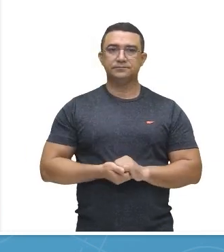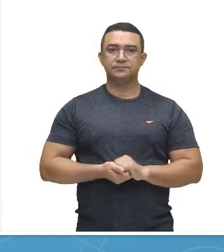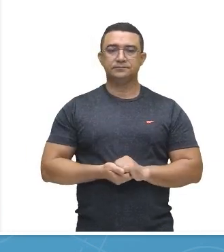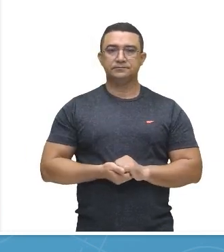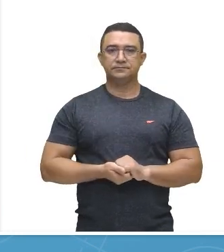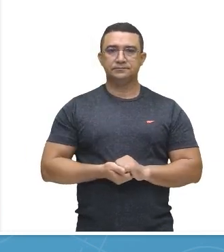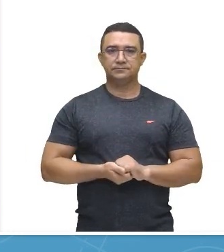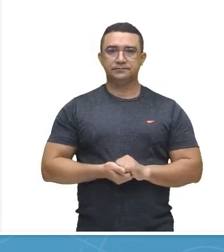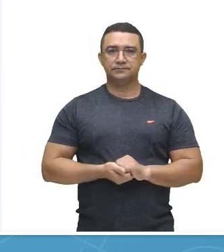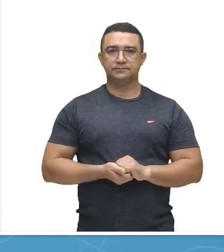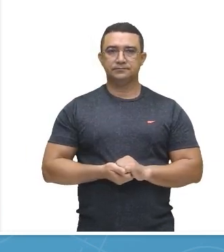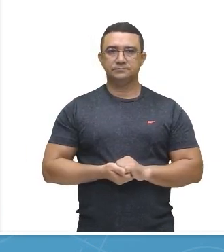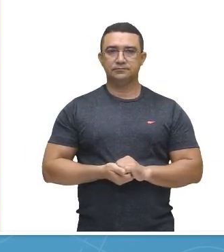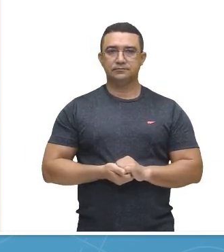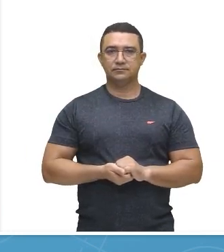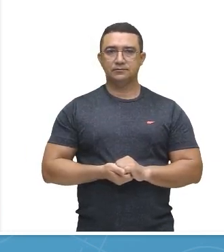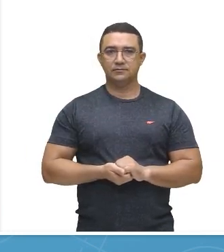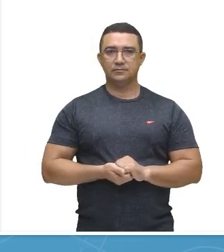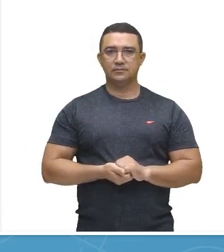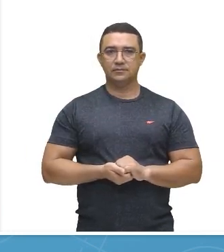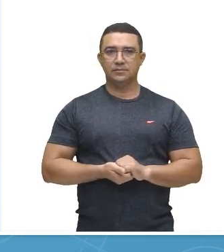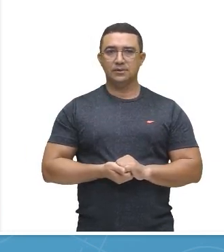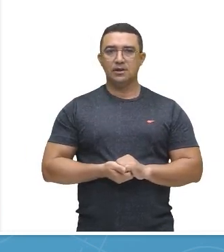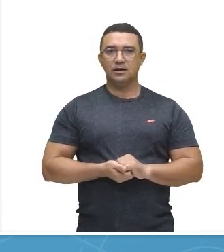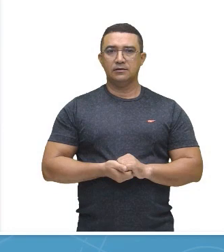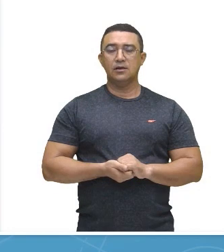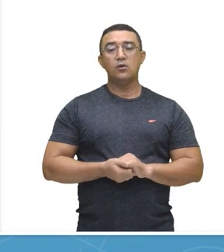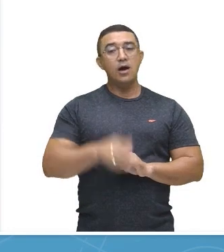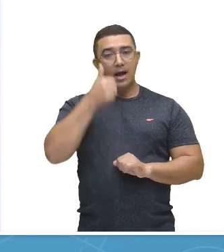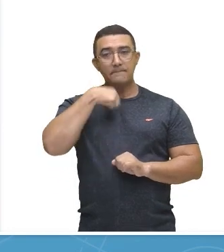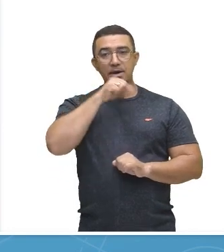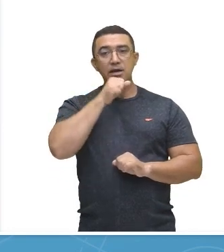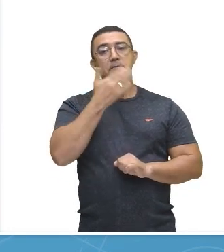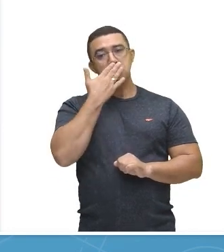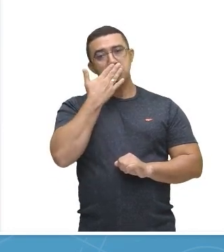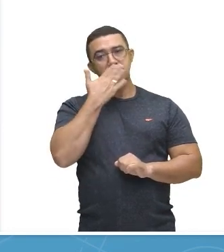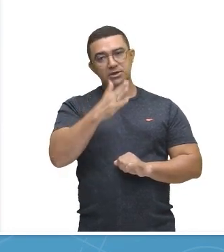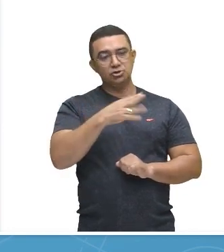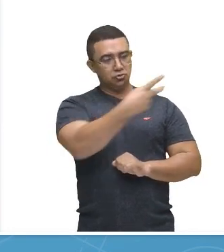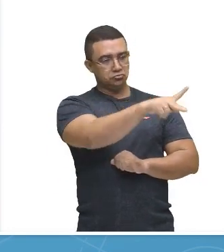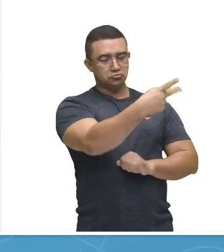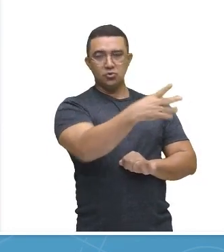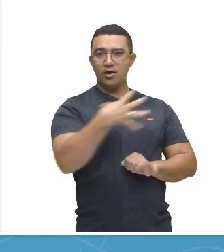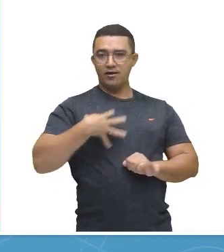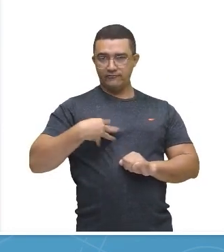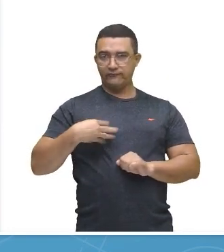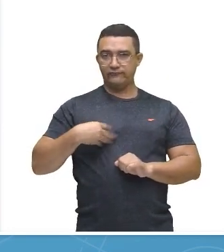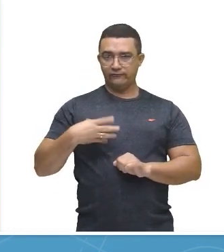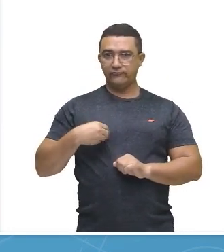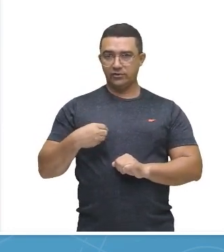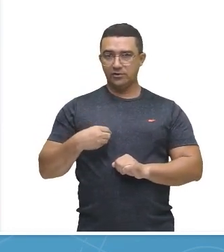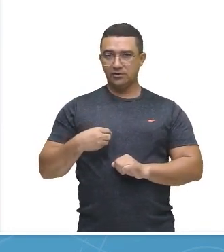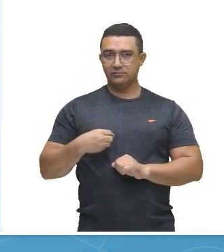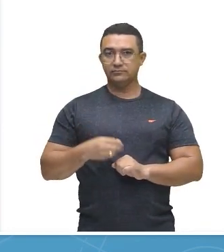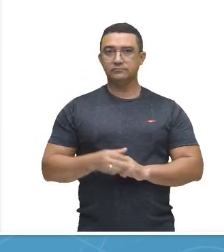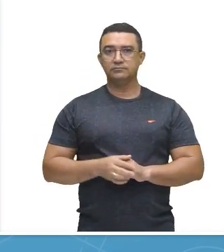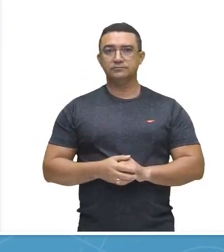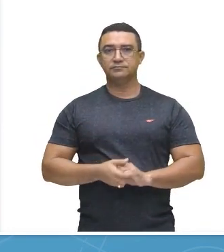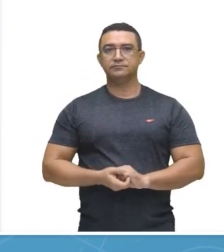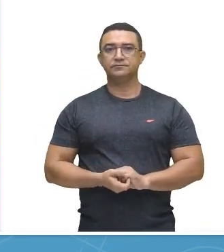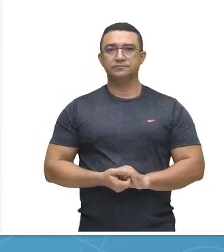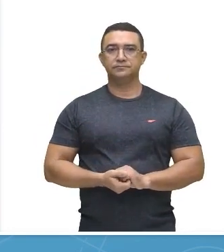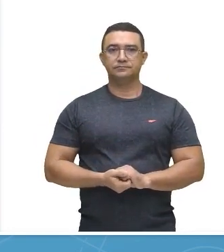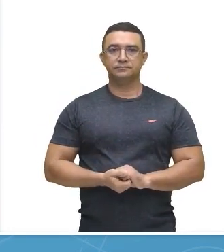Você acha que foi o quê? Foi um pedido da mãe? A mãe fez um pedido para a filha? Você entendeu assim também? Então,